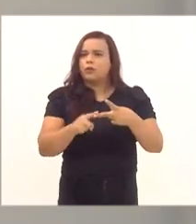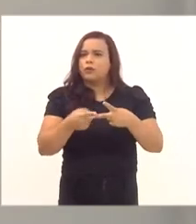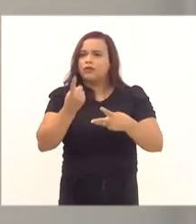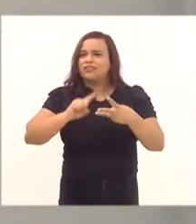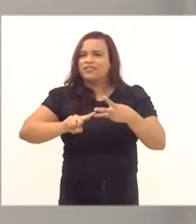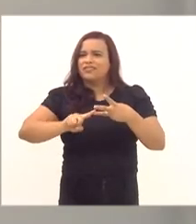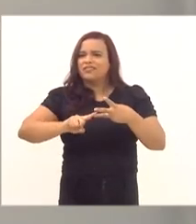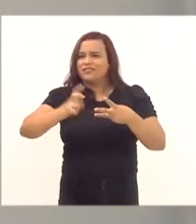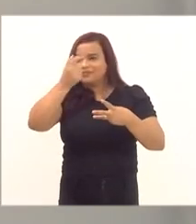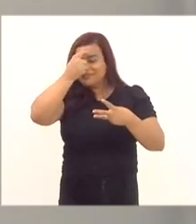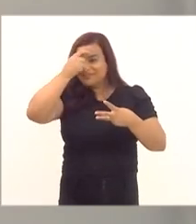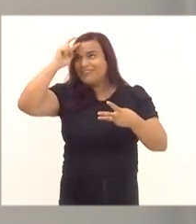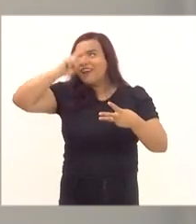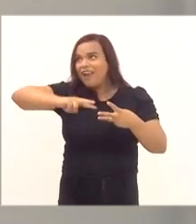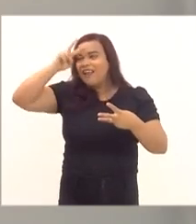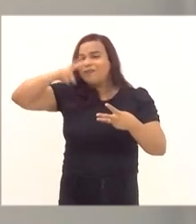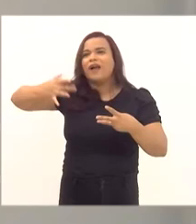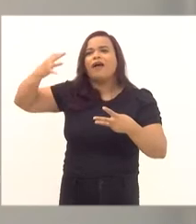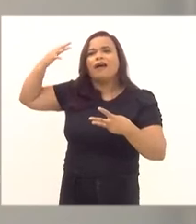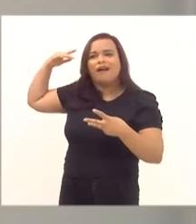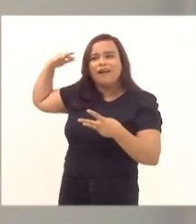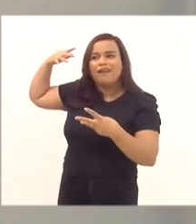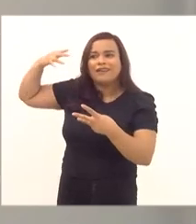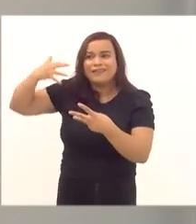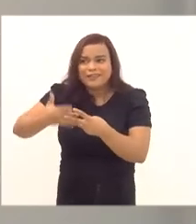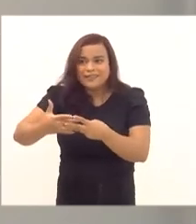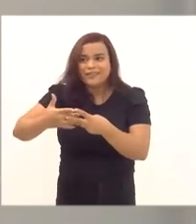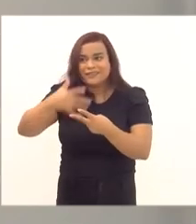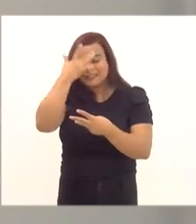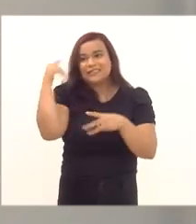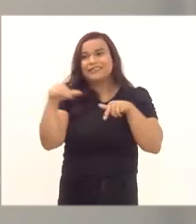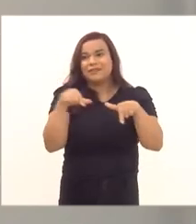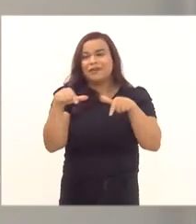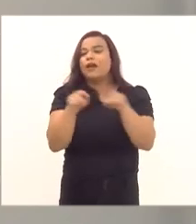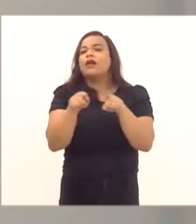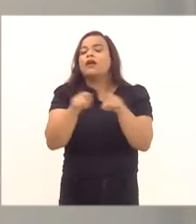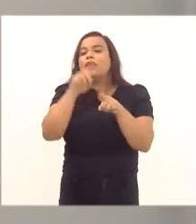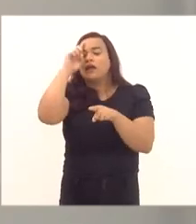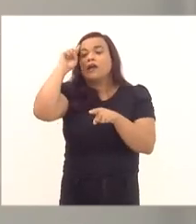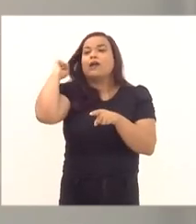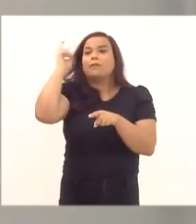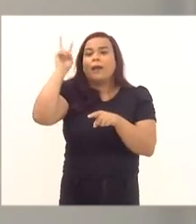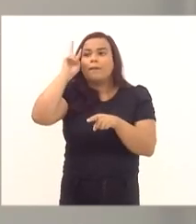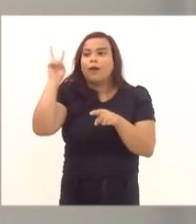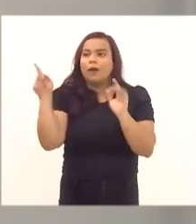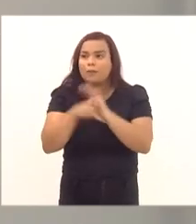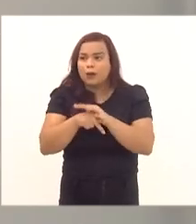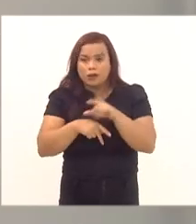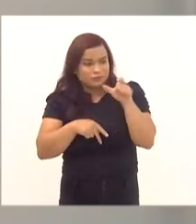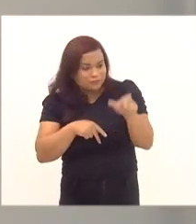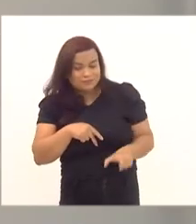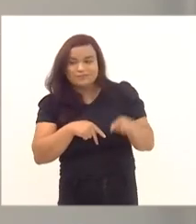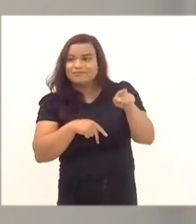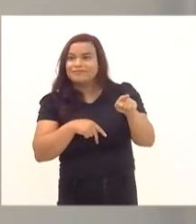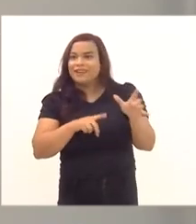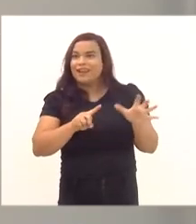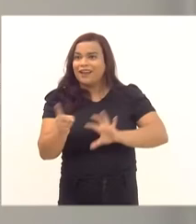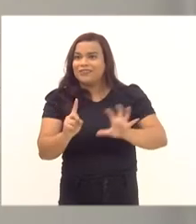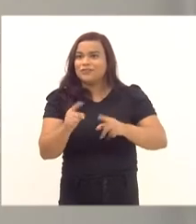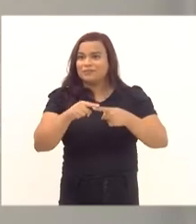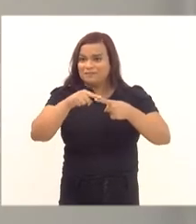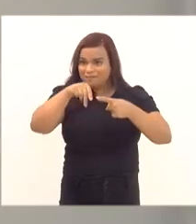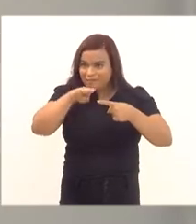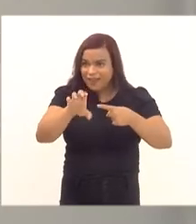da memória dos trabalhadores e desta memória da Rádio MEC e da Rádio